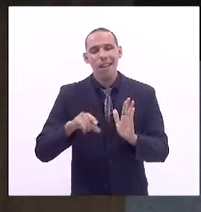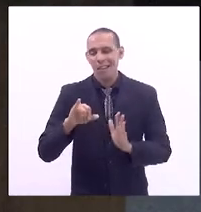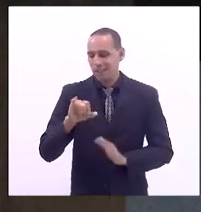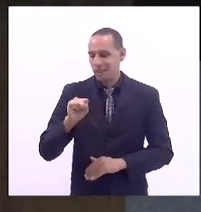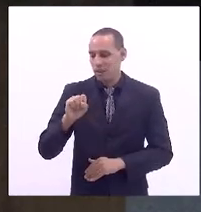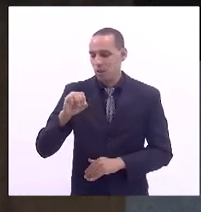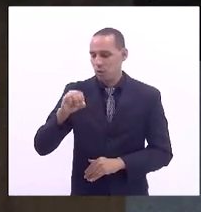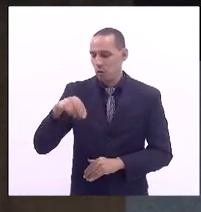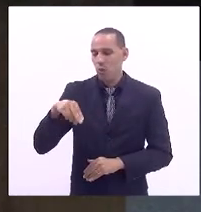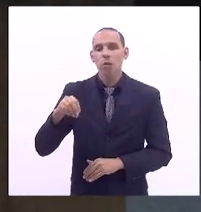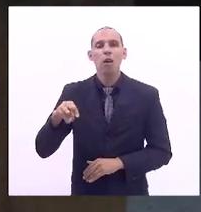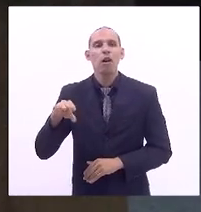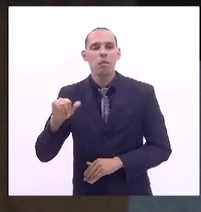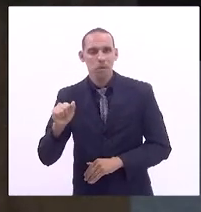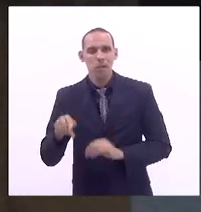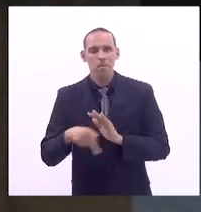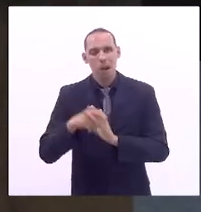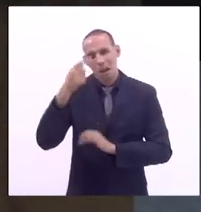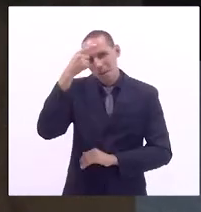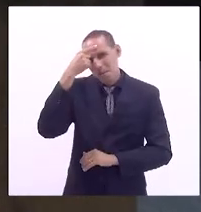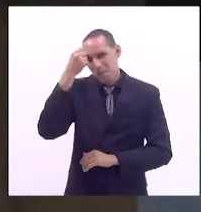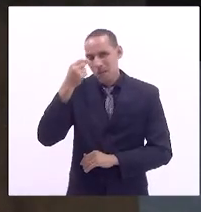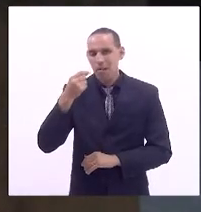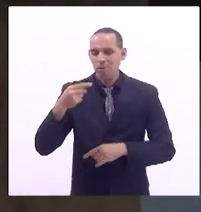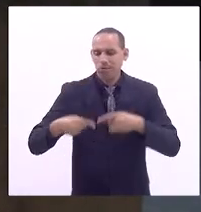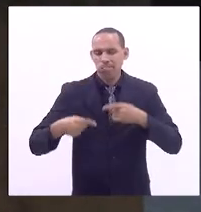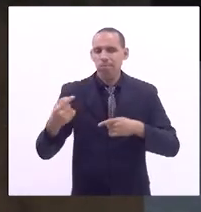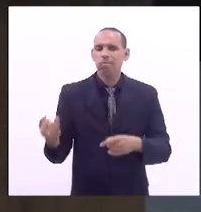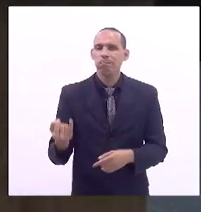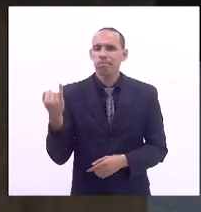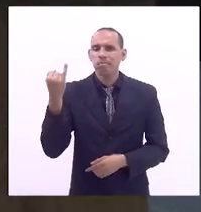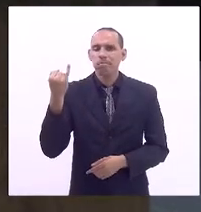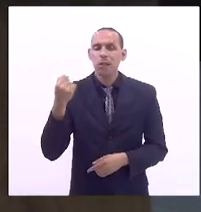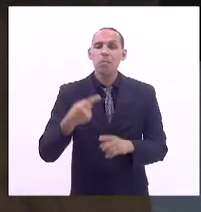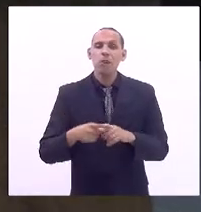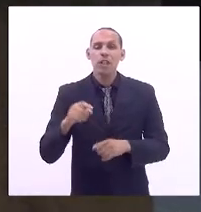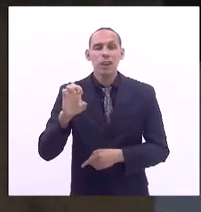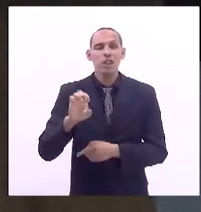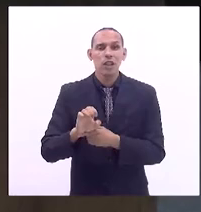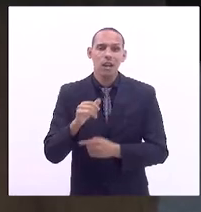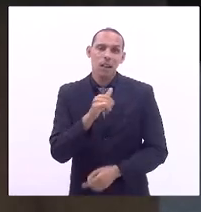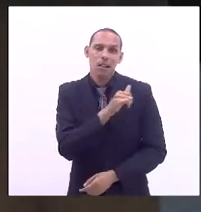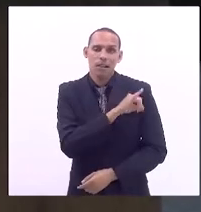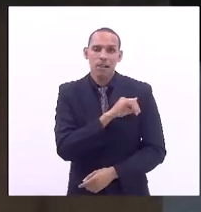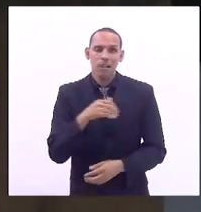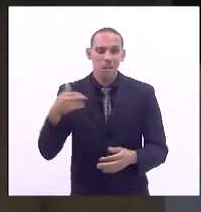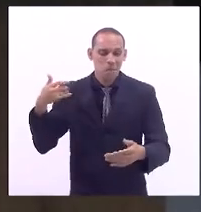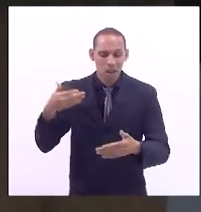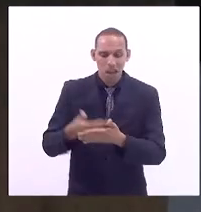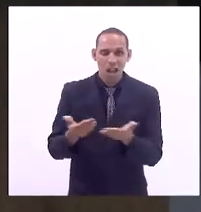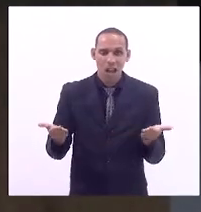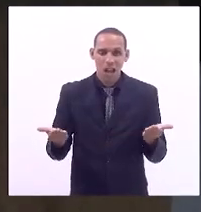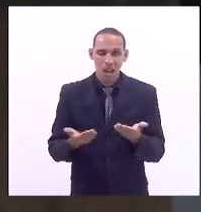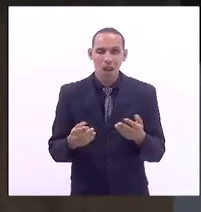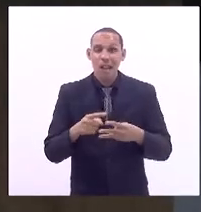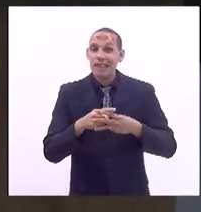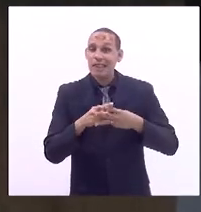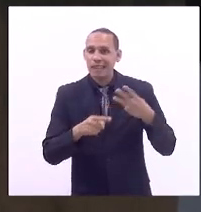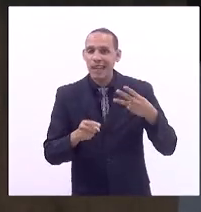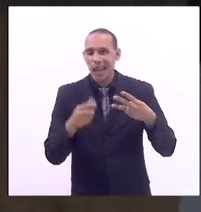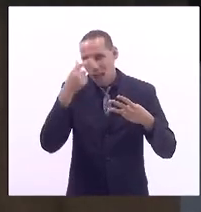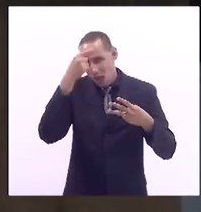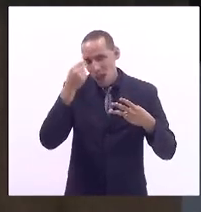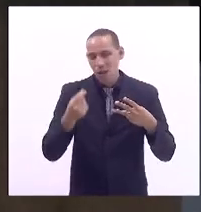entre as Universidades e são levados evidentemente importante que o Estado do Rio de Janeiro tinha Até recentemente três instituições universitárias